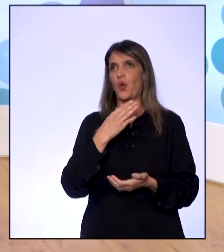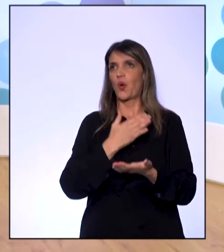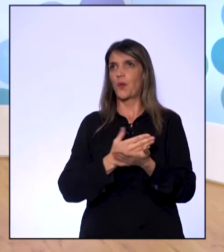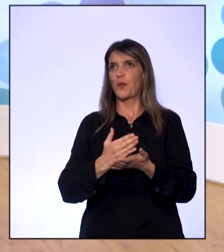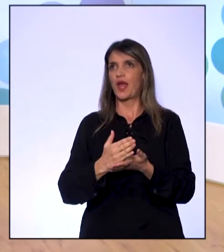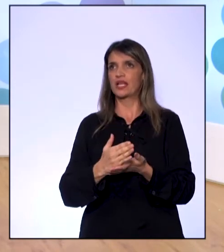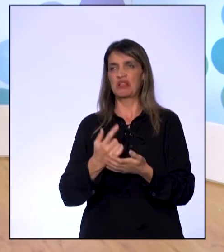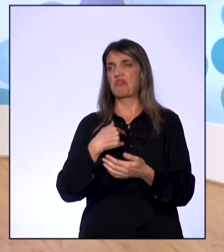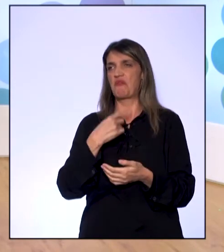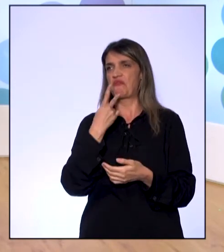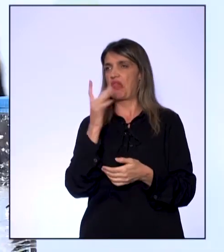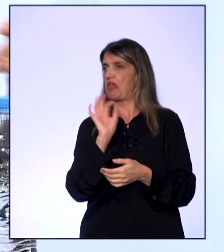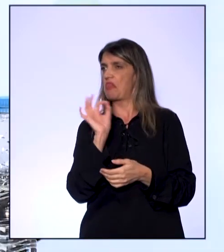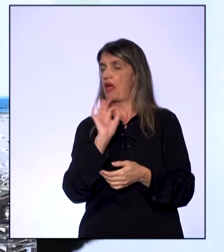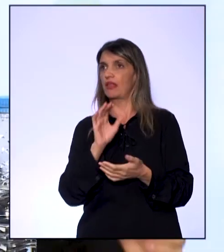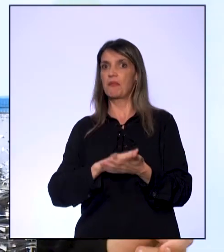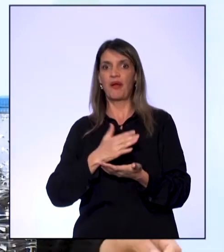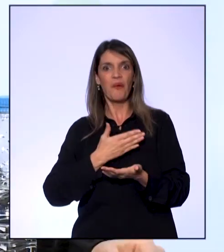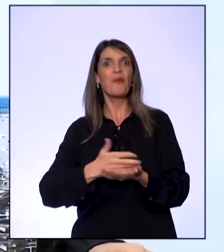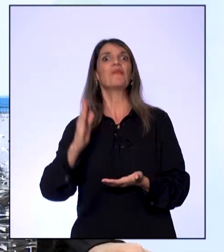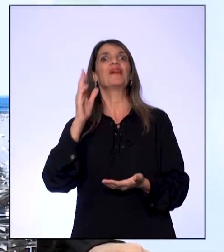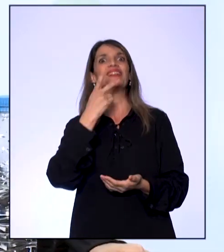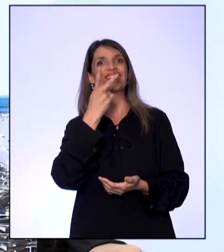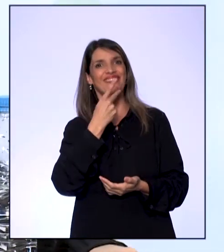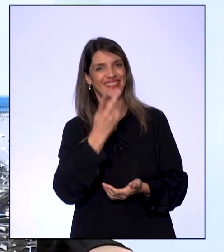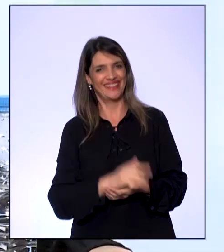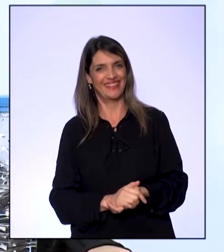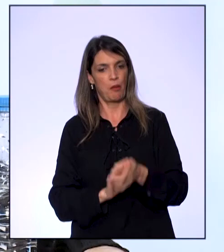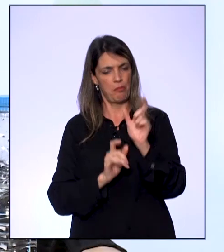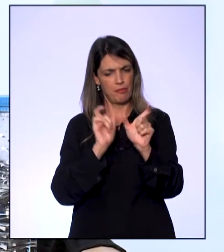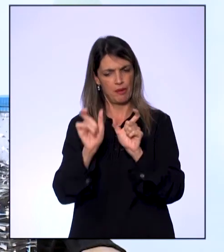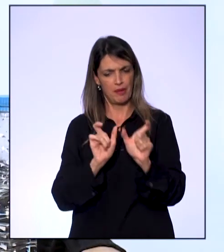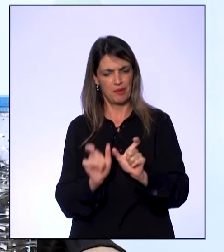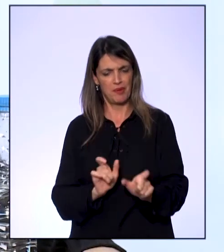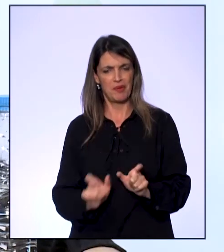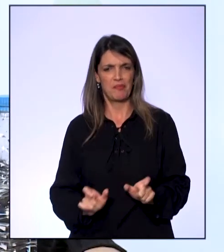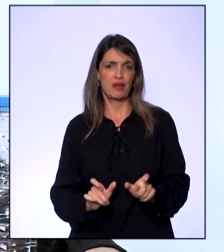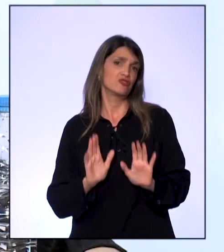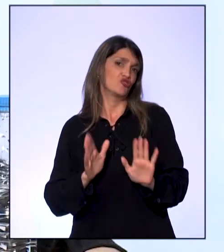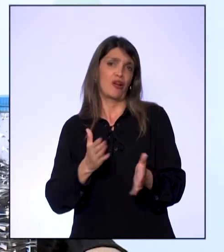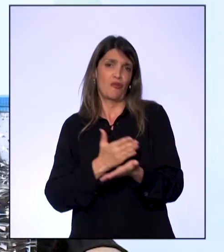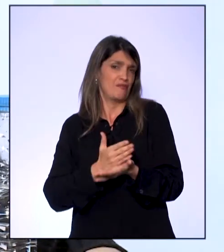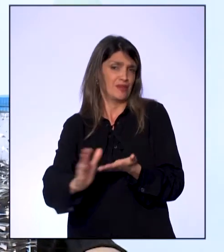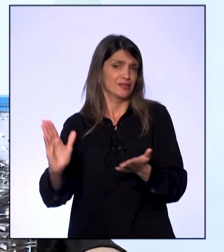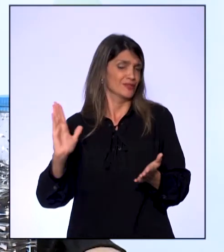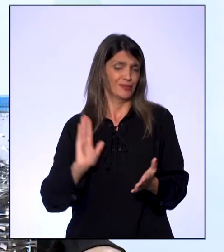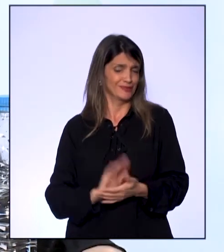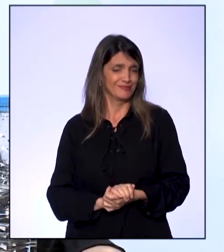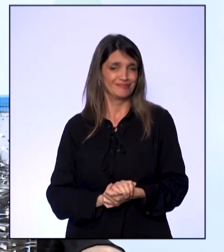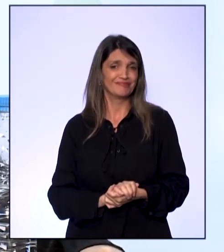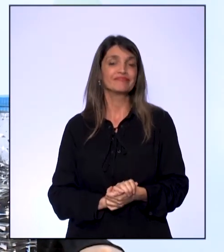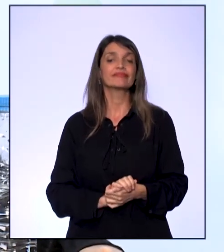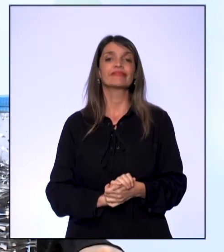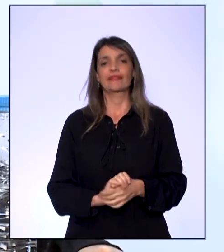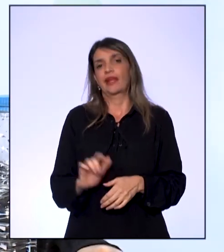não vou falar nada, mas começa a falar. Isso ela já está emitindo opinião, ela está construindo um artigo de opinião.